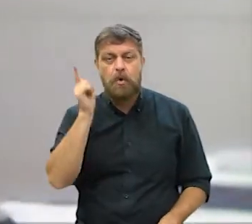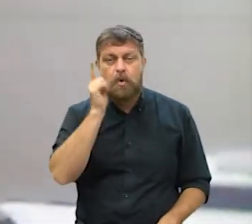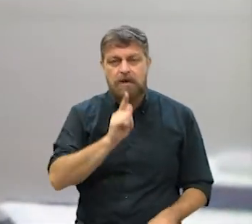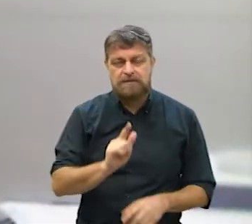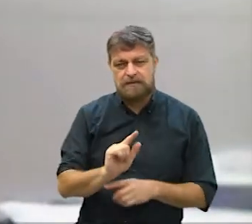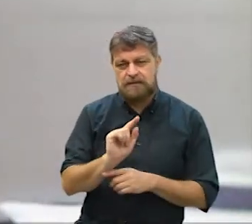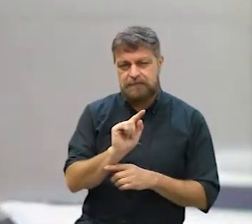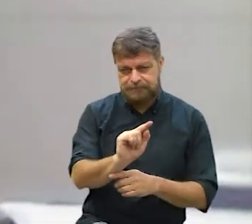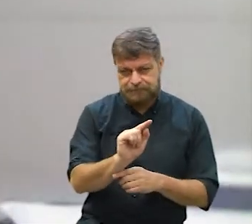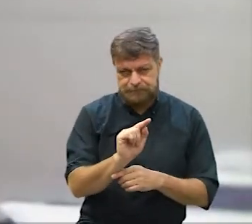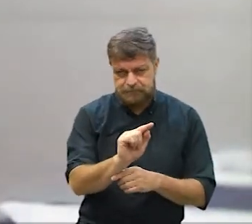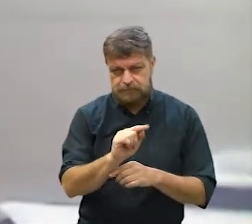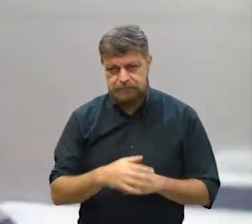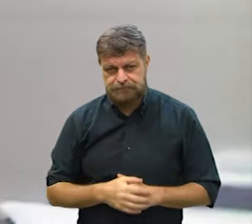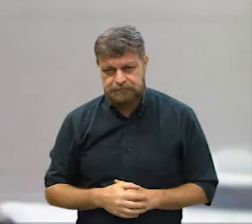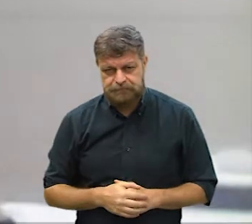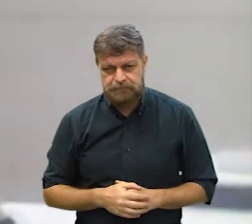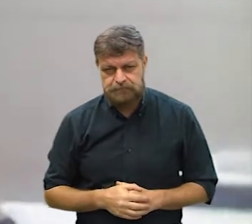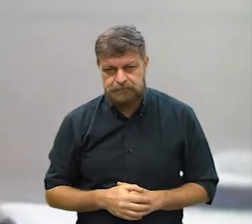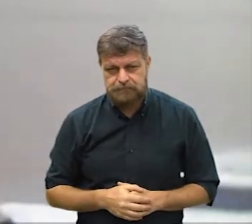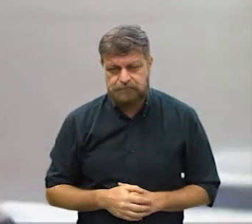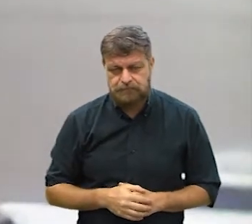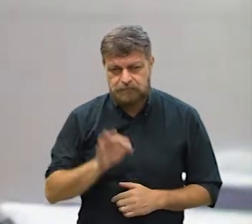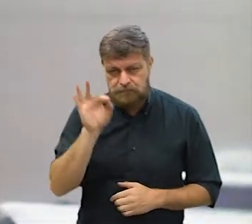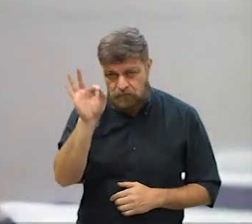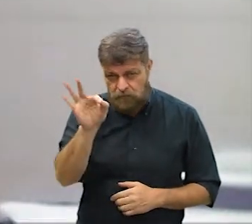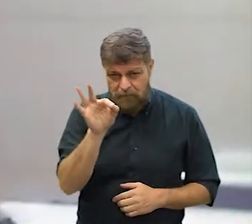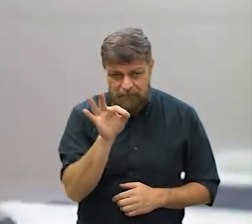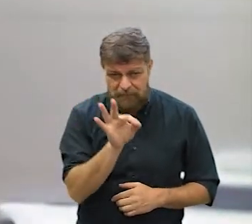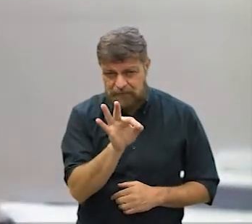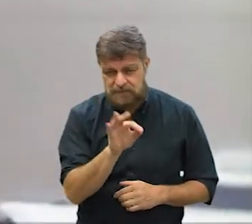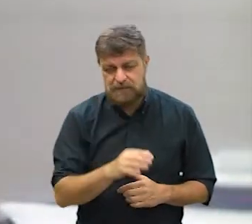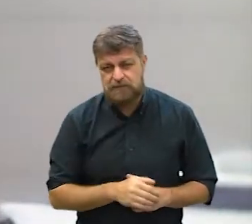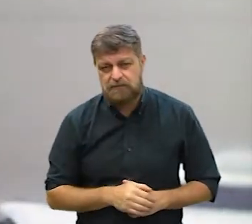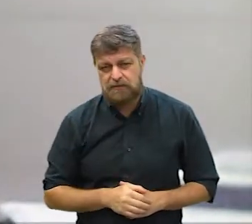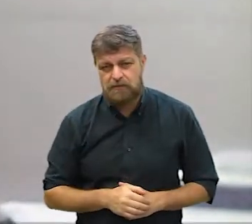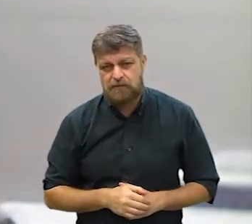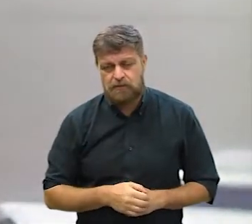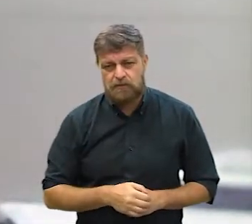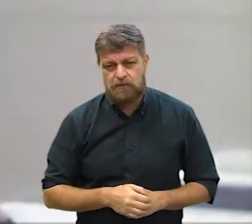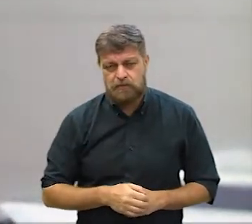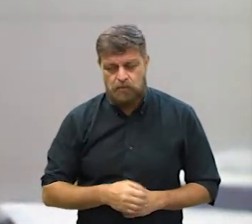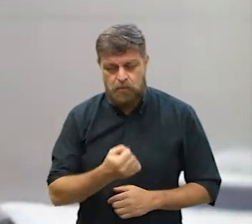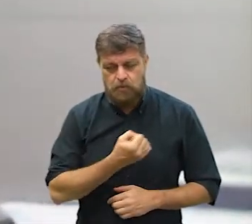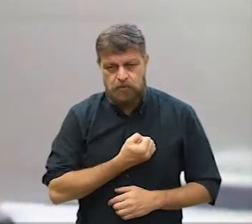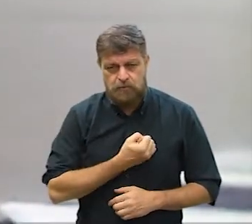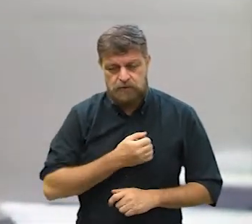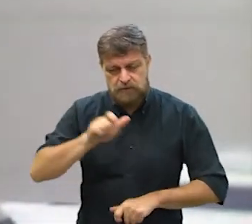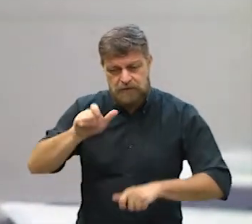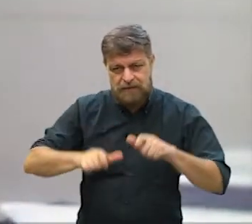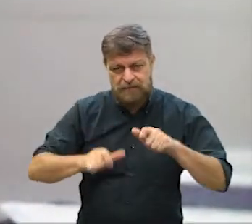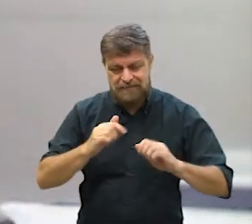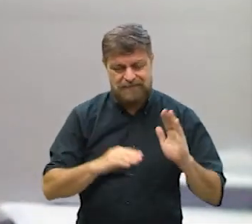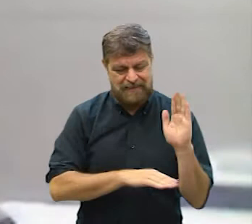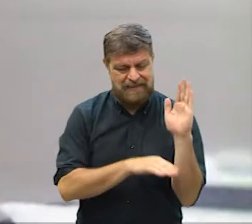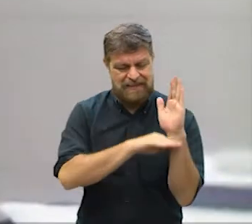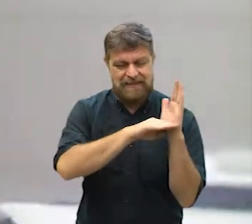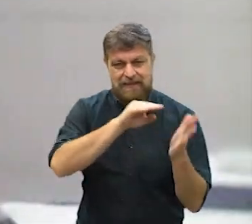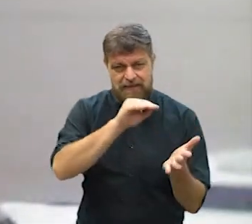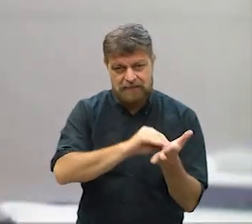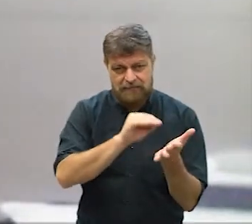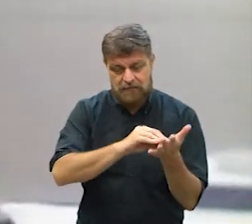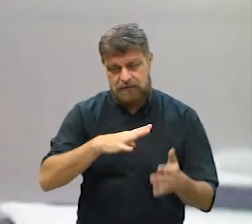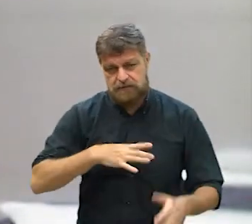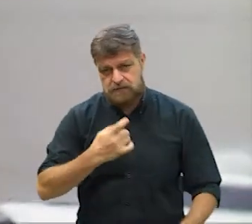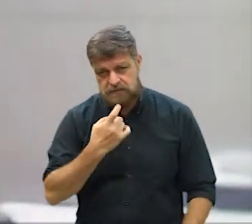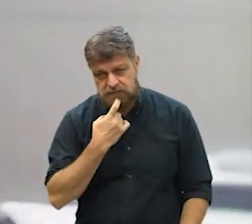aí o grande percentual de carência habitacional de Campinas, tá?